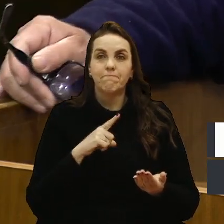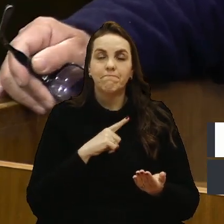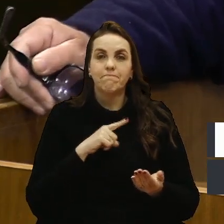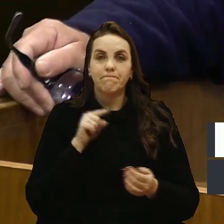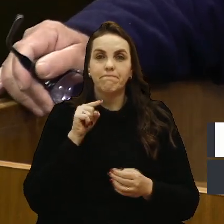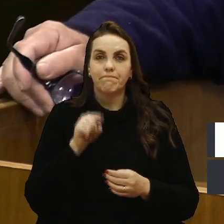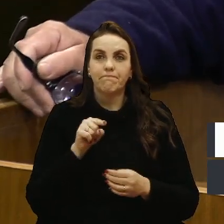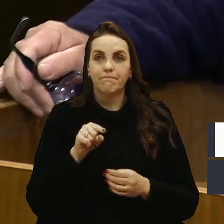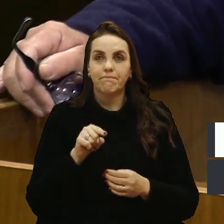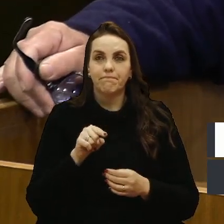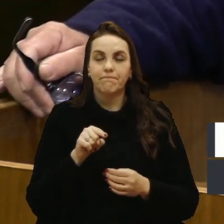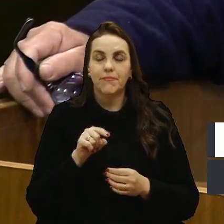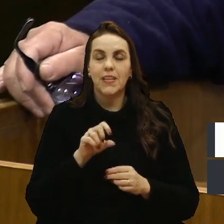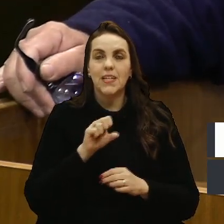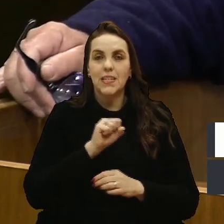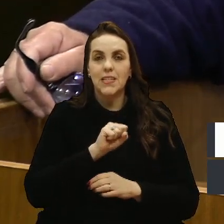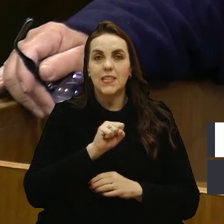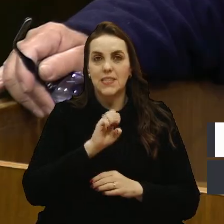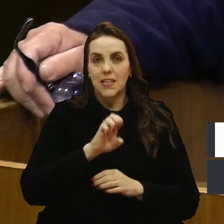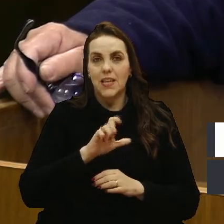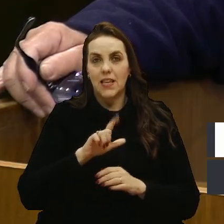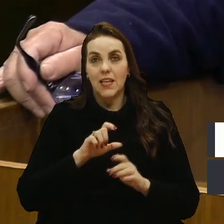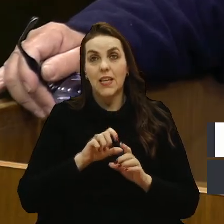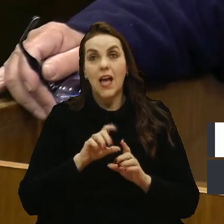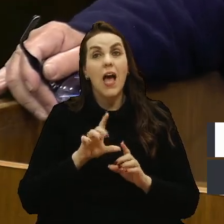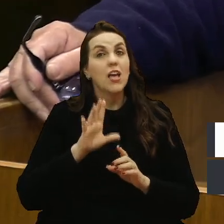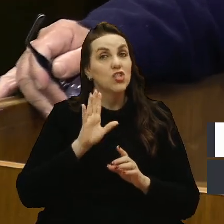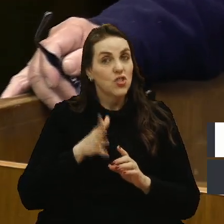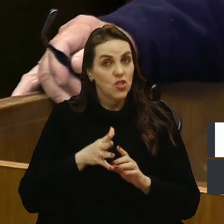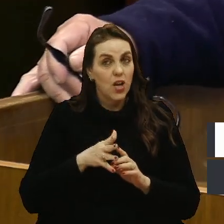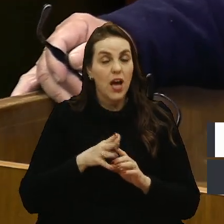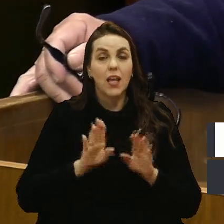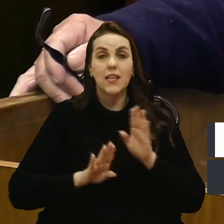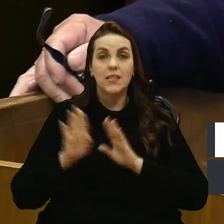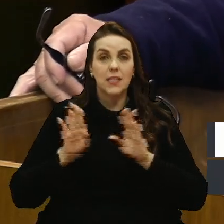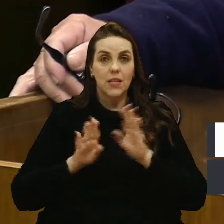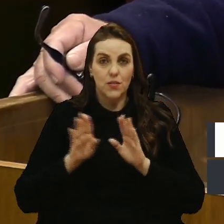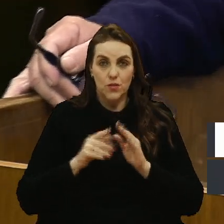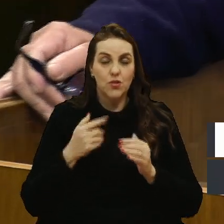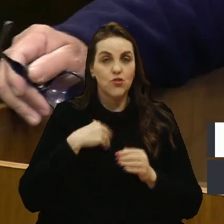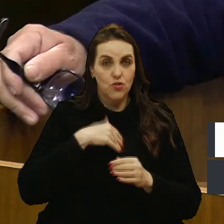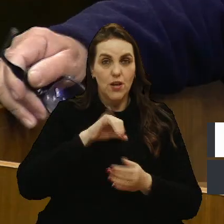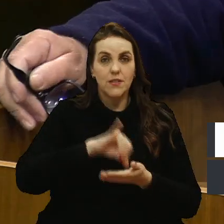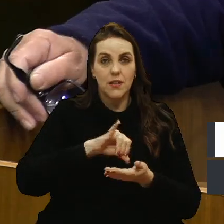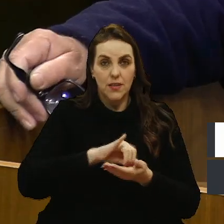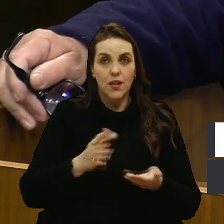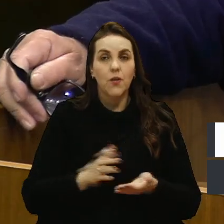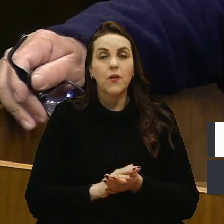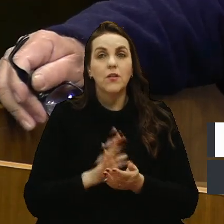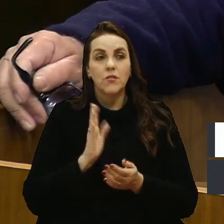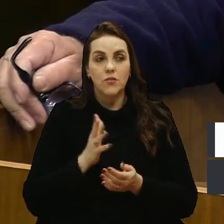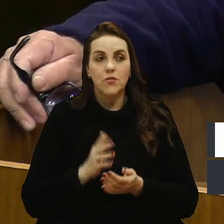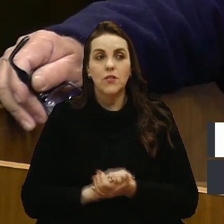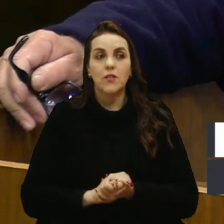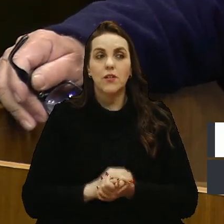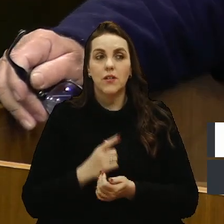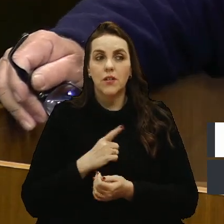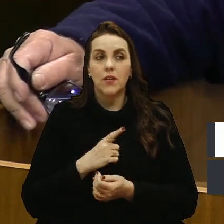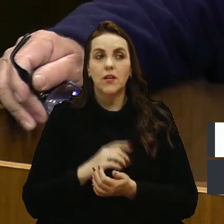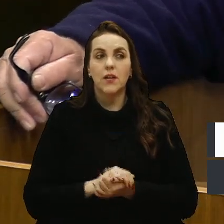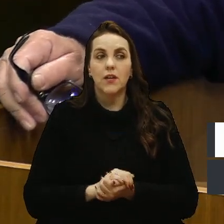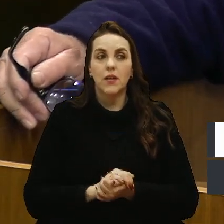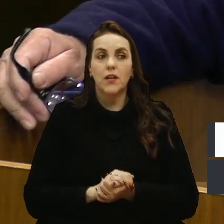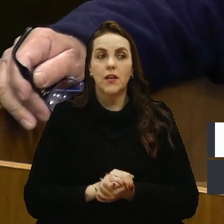na Selic já com data de licitação. Ao TACA, que prontamente me atendeu ontem, me retornou às 5h18 da tarde.